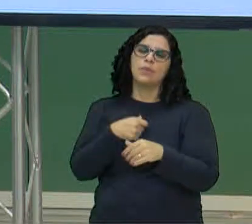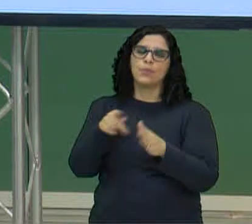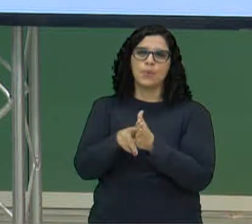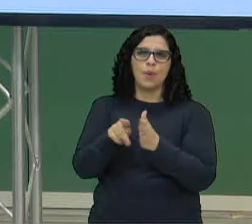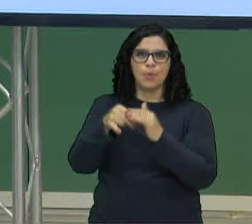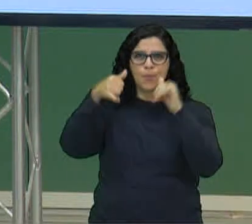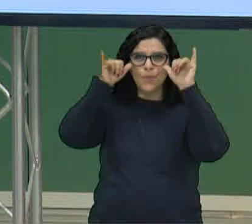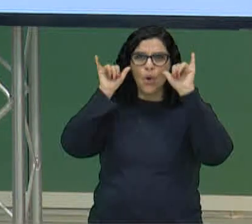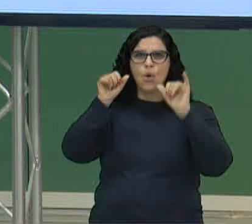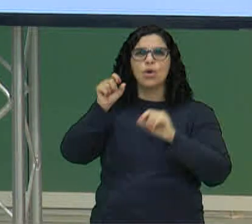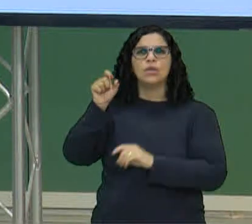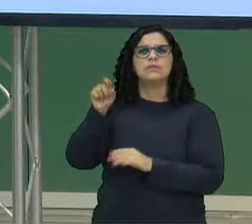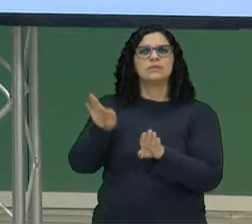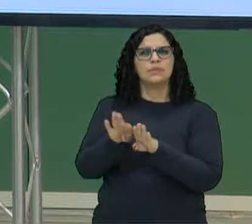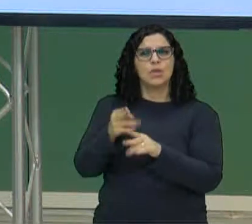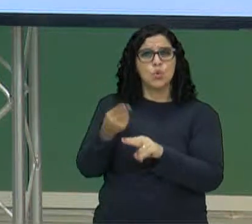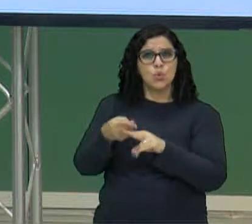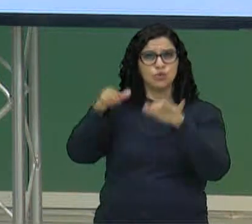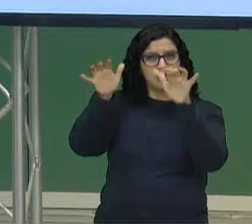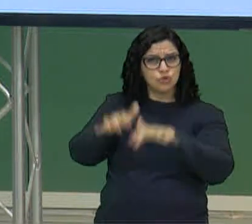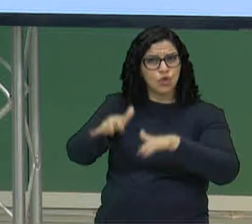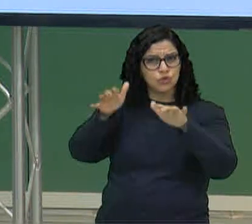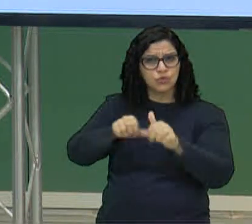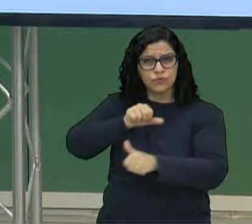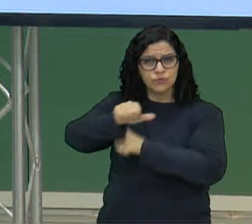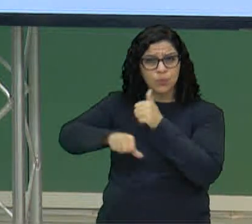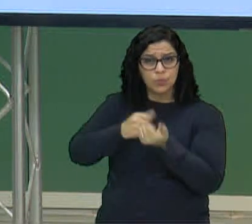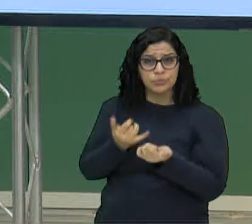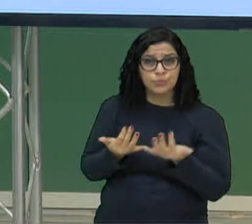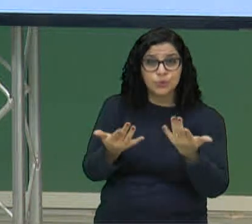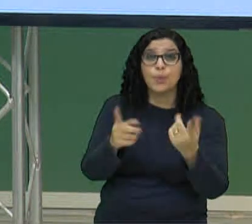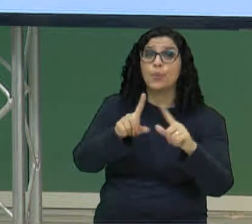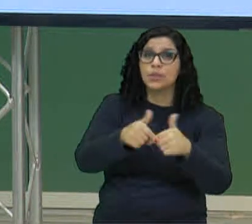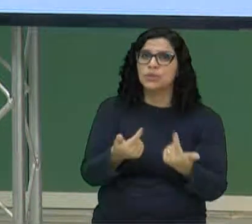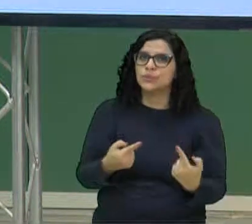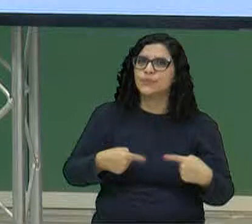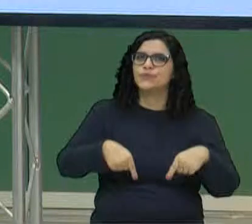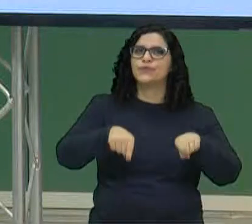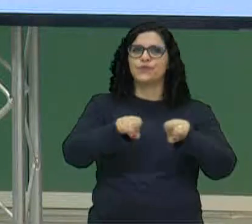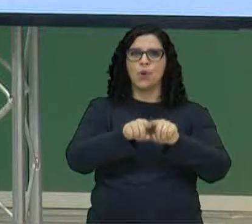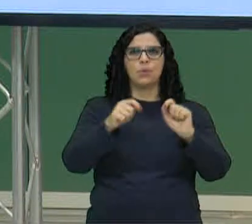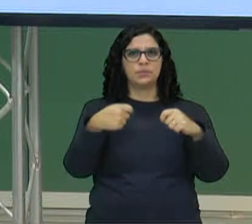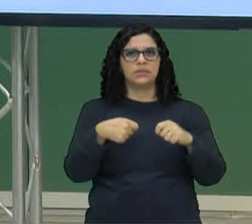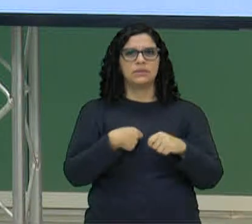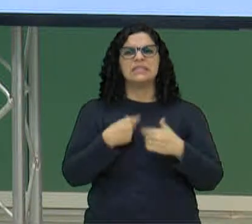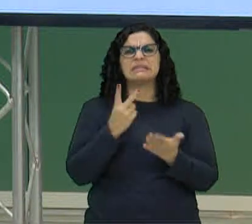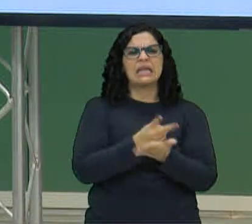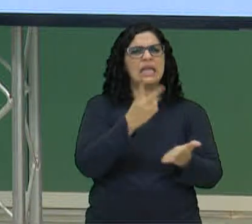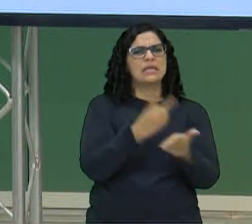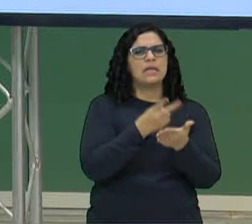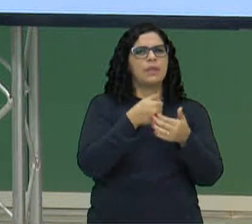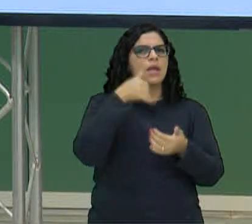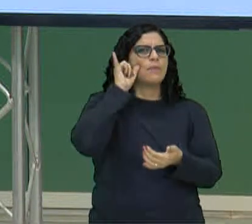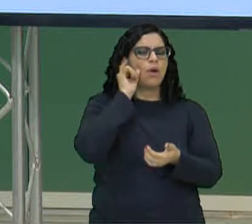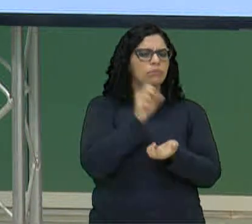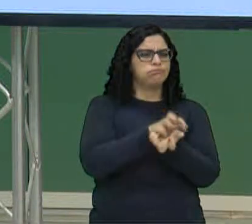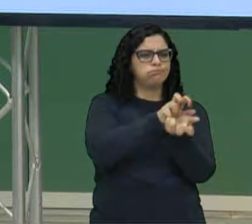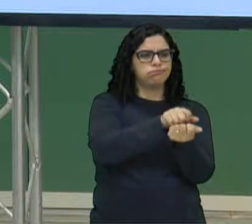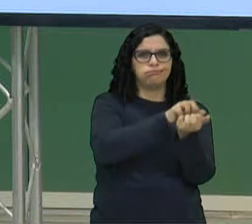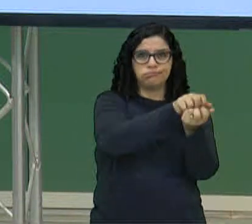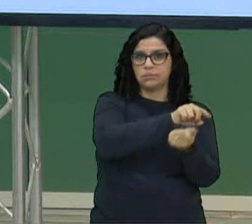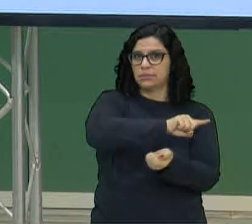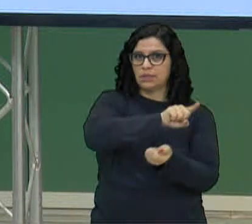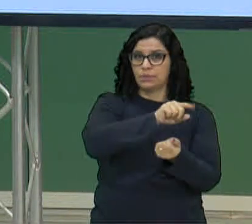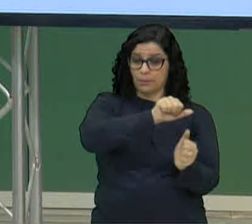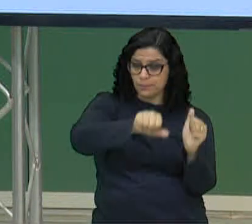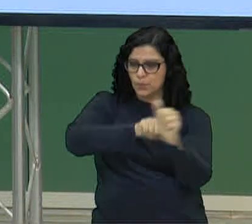vai acidificando, e a chuva também. Por isso que as pastagens precisam ser renovadas. Você não pode deixar uma pastagem direto lá. A pastagem